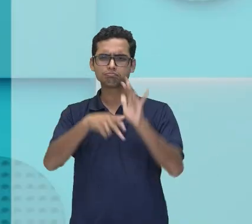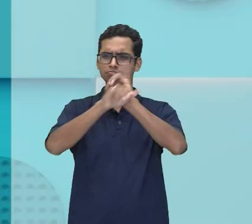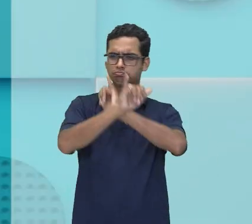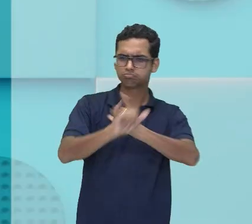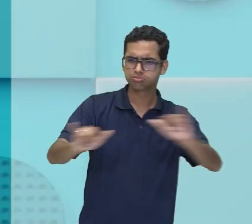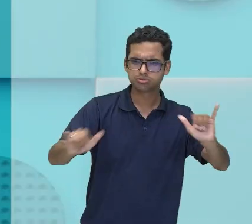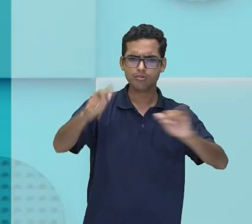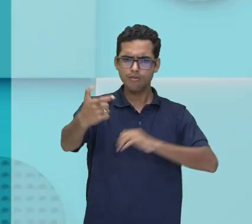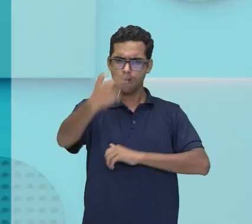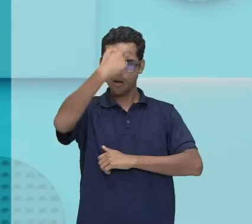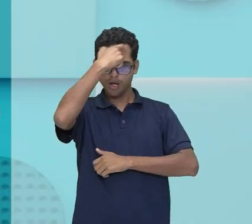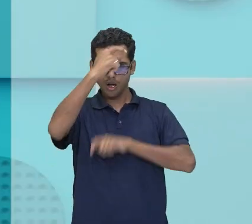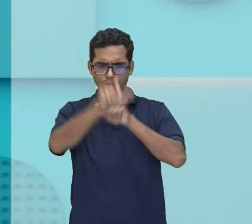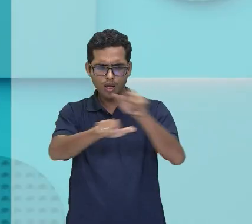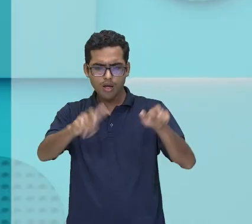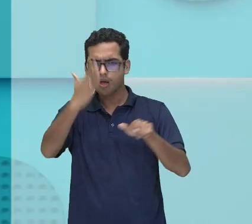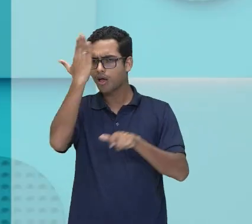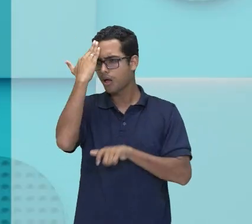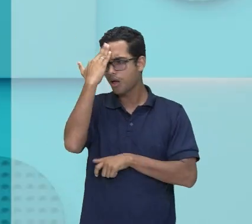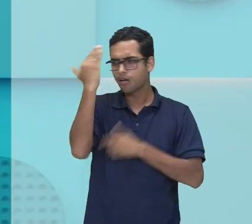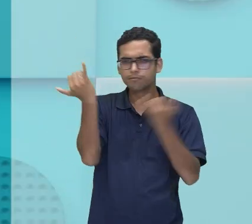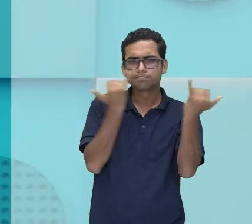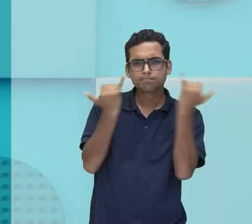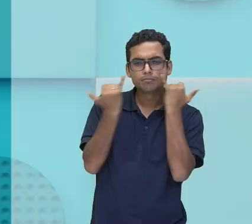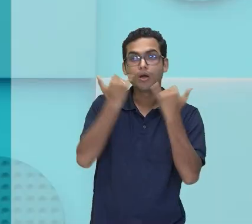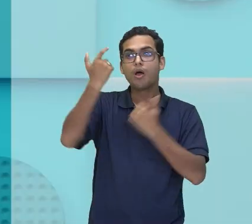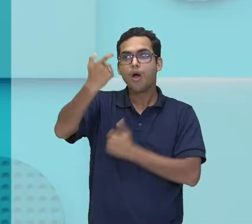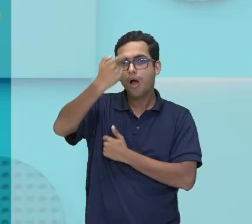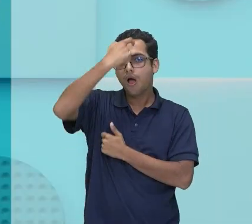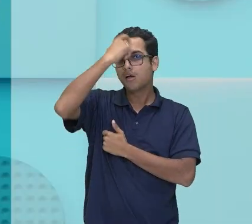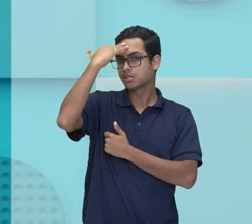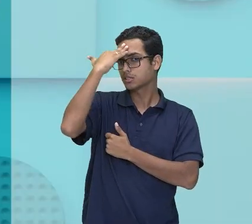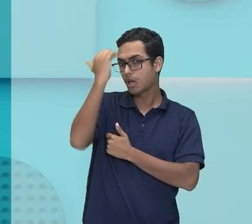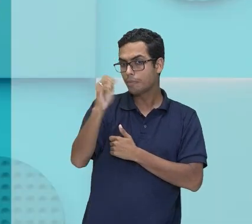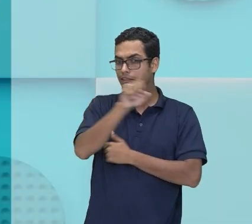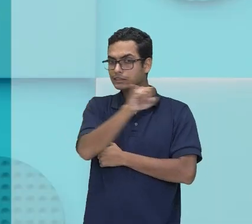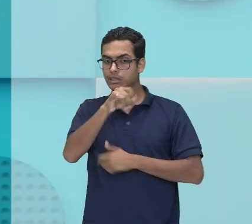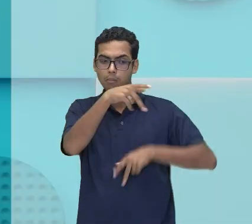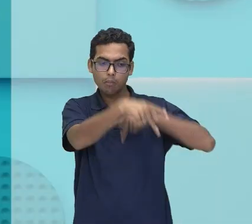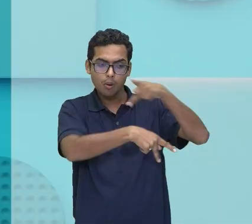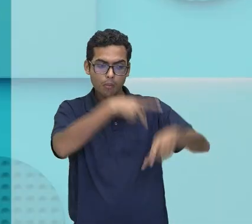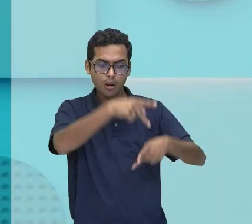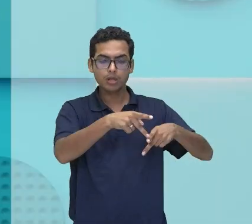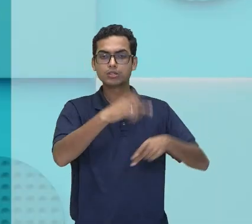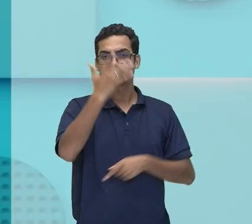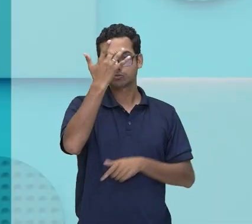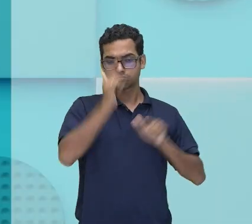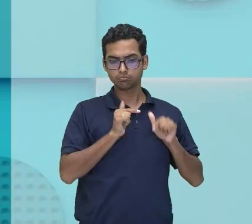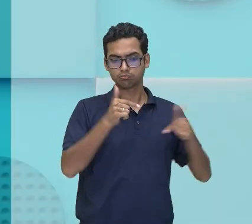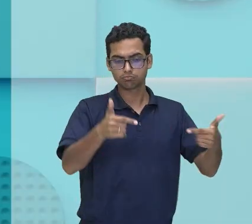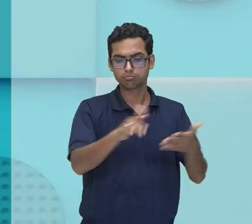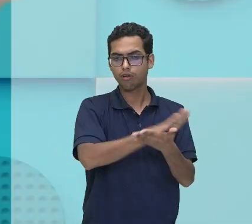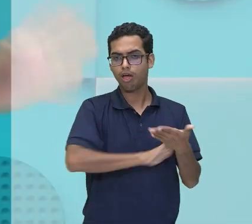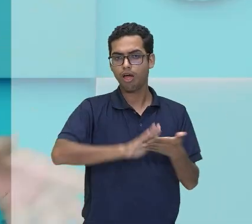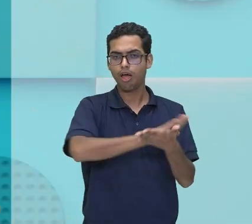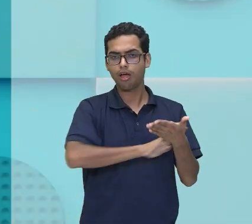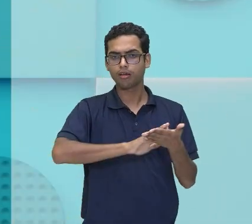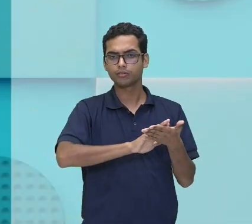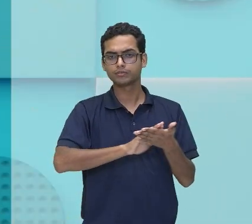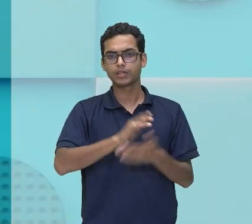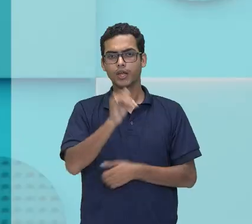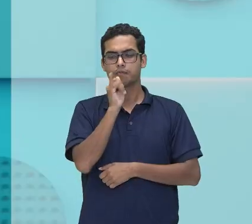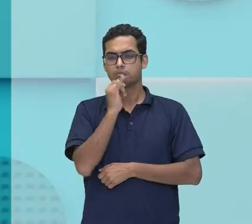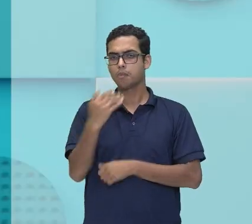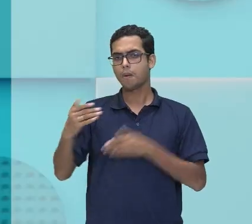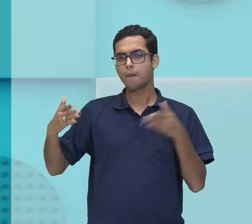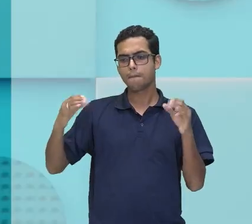conscientização e tudo, se a população não faz a sua parte. É igual, eu moro próximo de Igarapé e de Rio, o rio vive sujo, porque